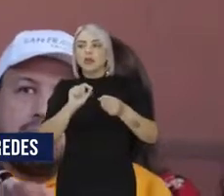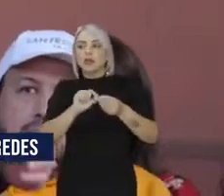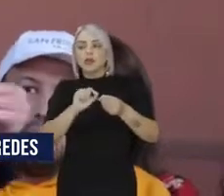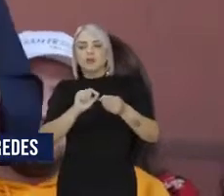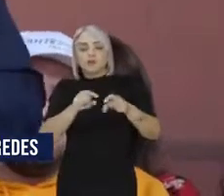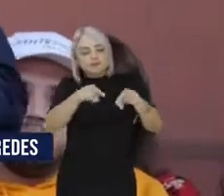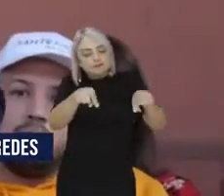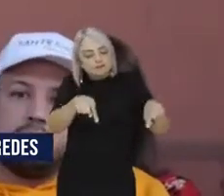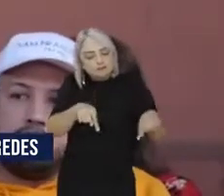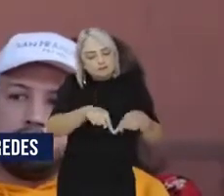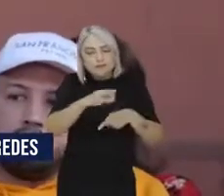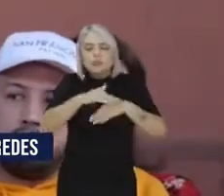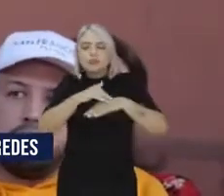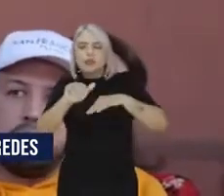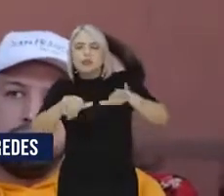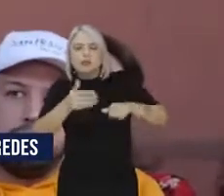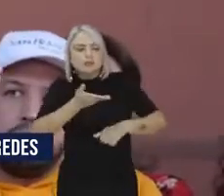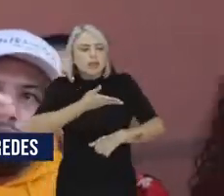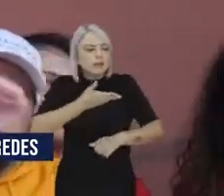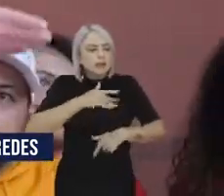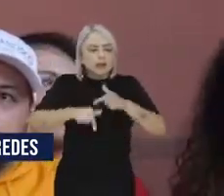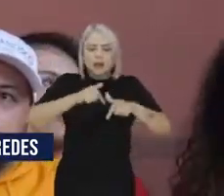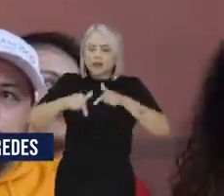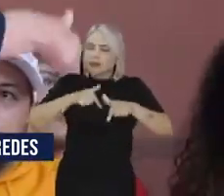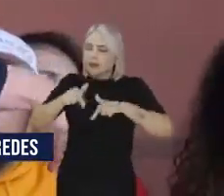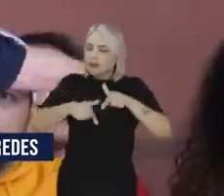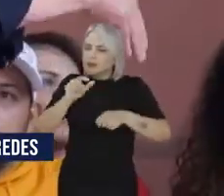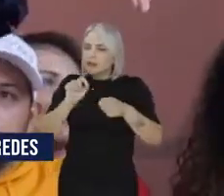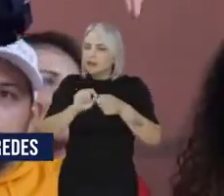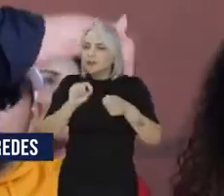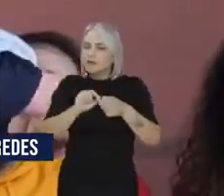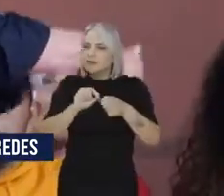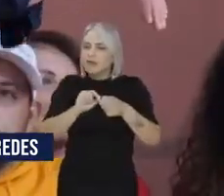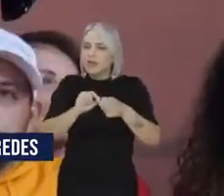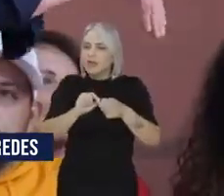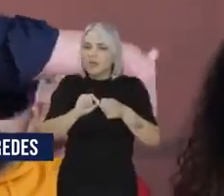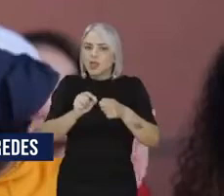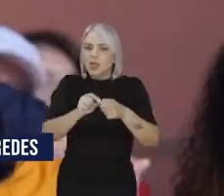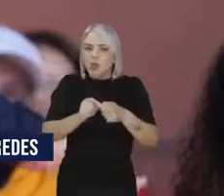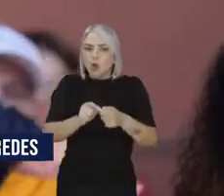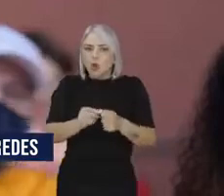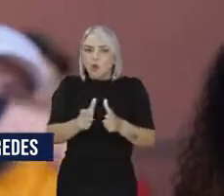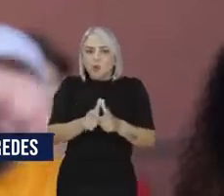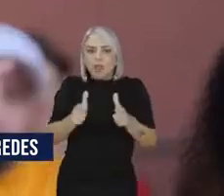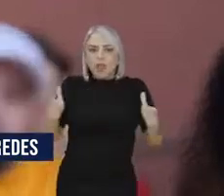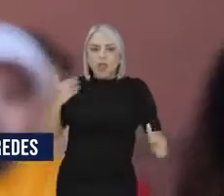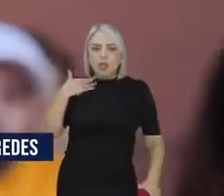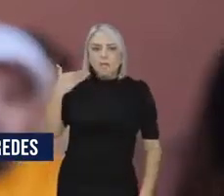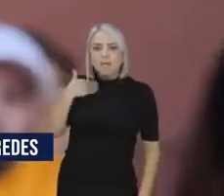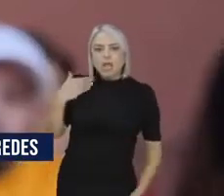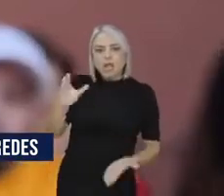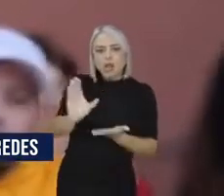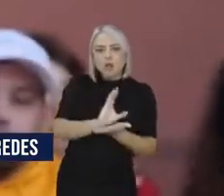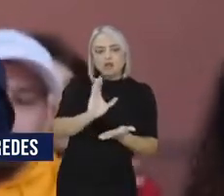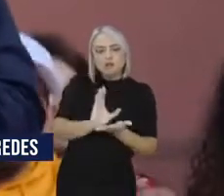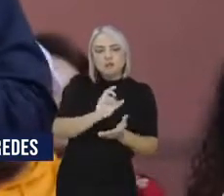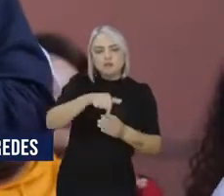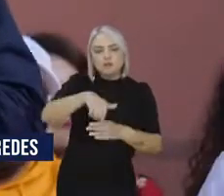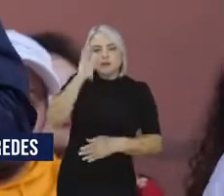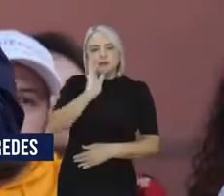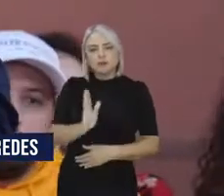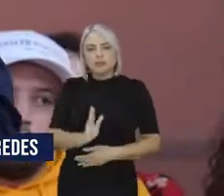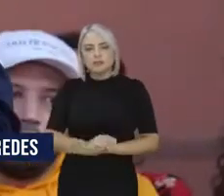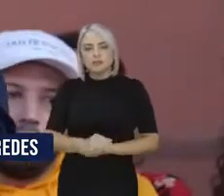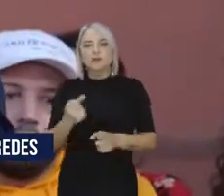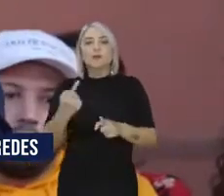para trabalhar e montou um dos maiores bancos de investimento que nós temos hoje no Brasil. Por quê? Porque